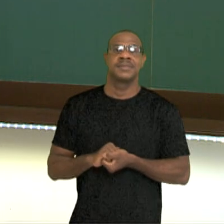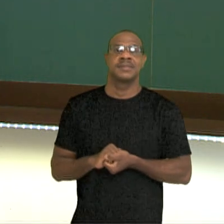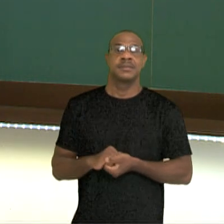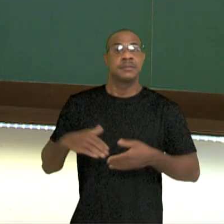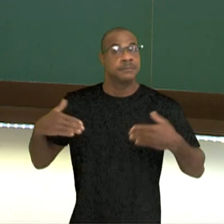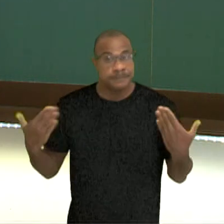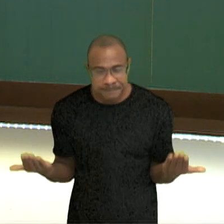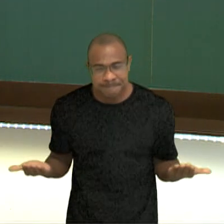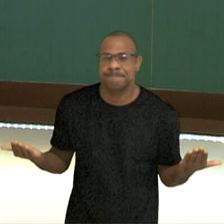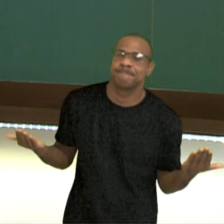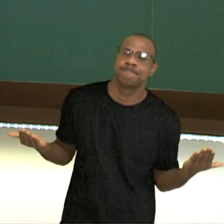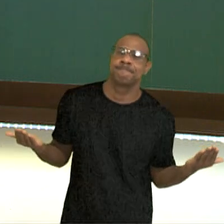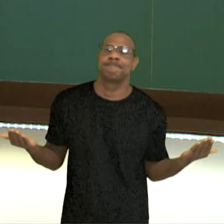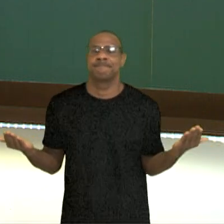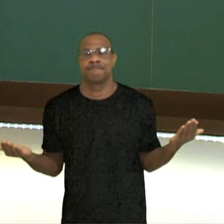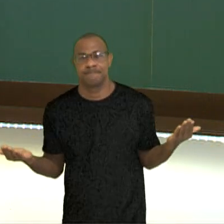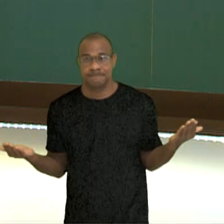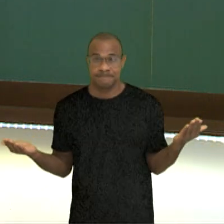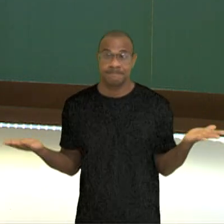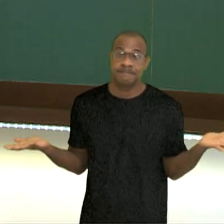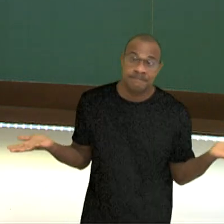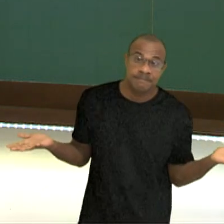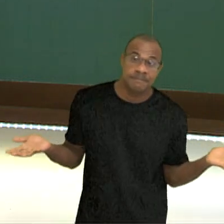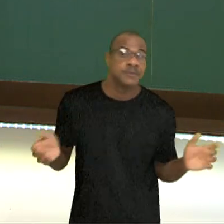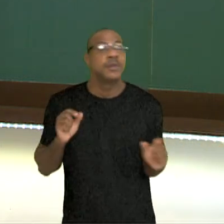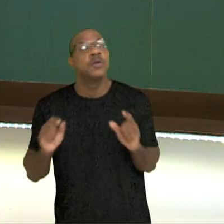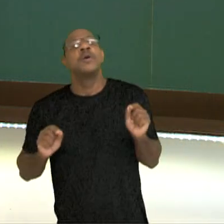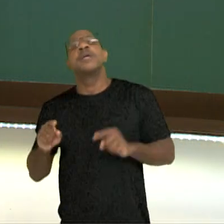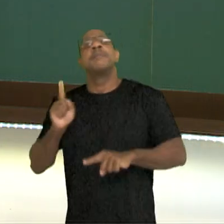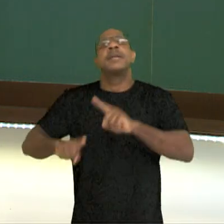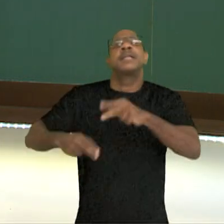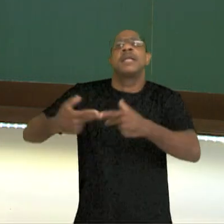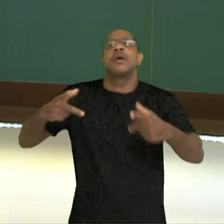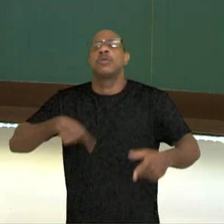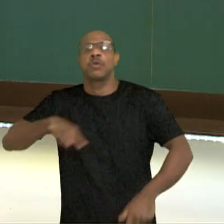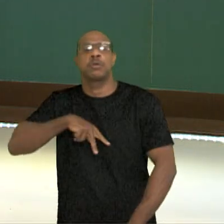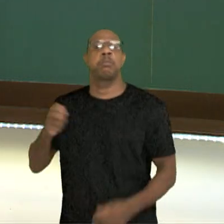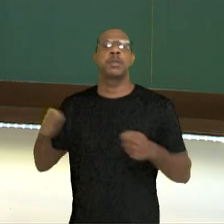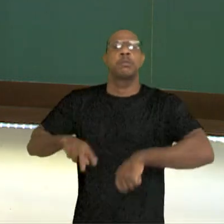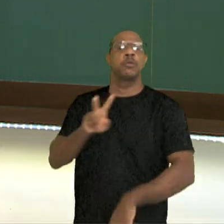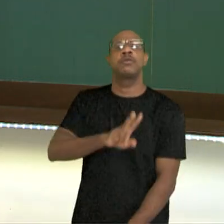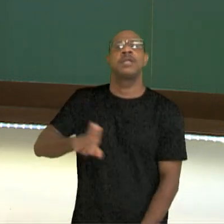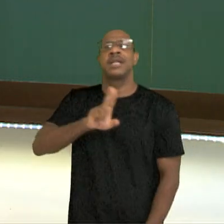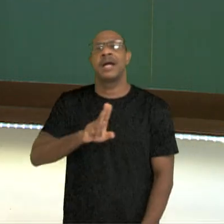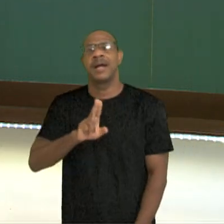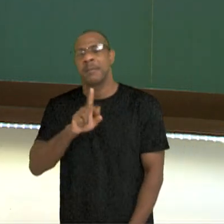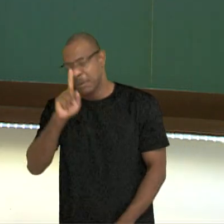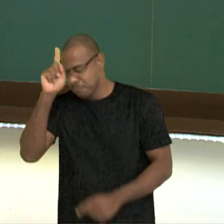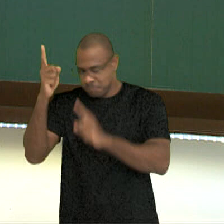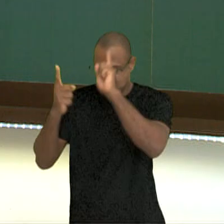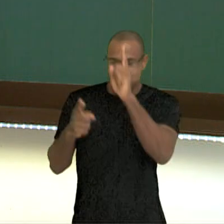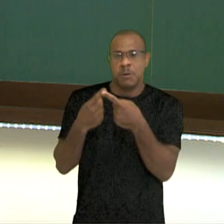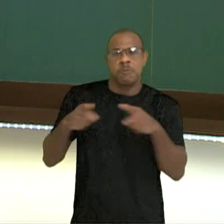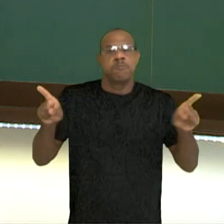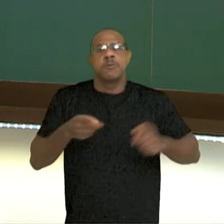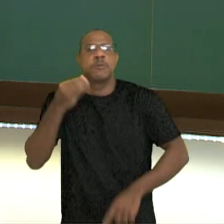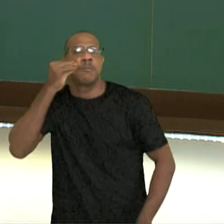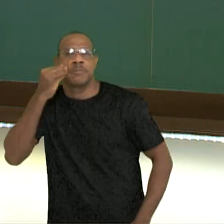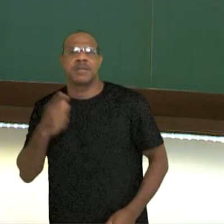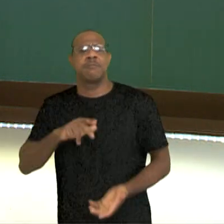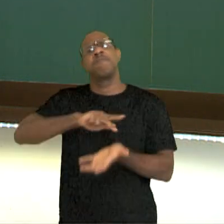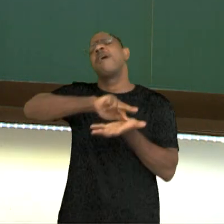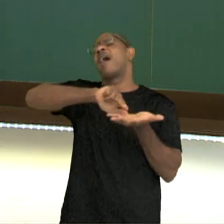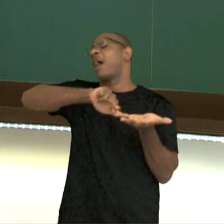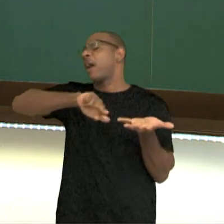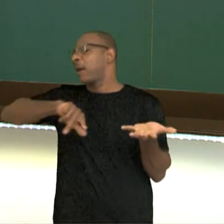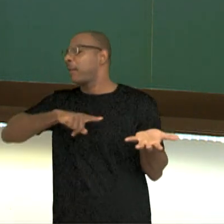E aí, galera? Que materiais nós podemos utilizar para criar música experimental? São